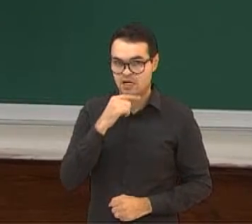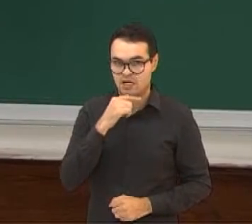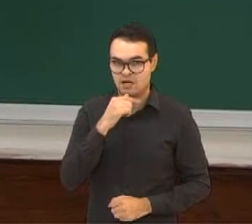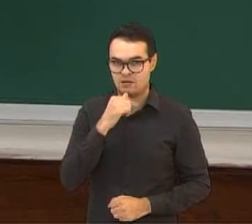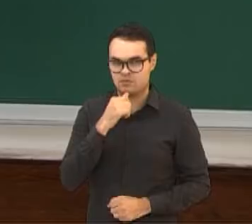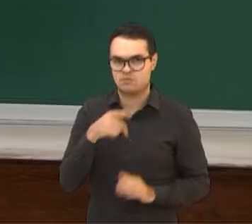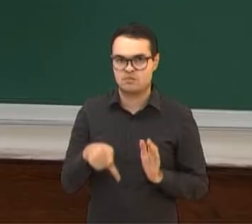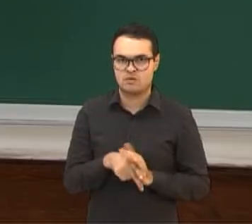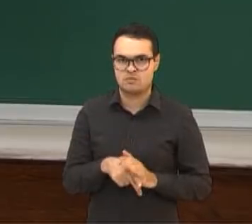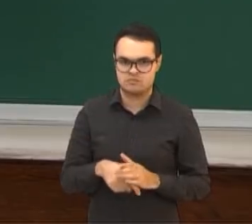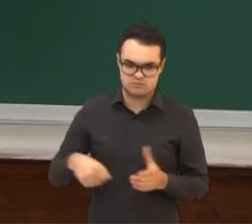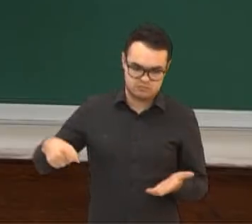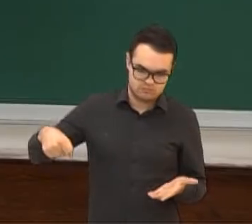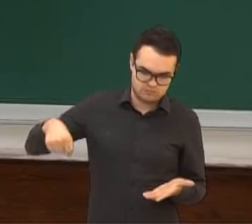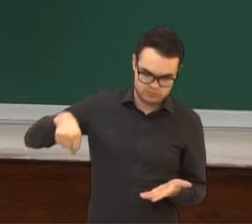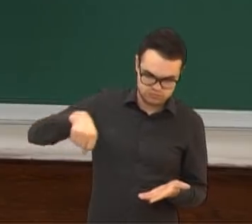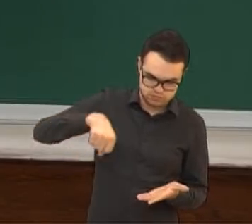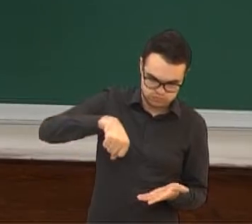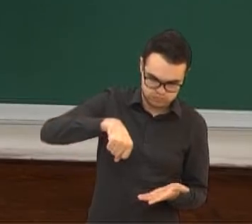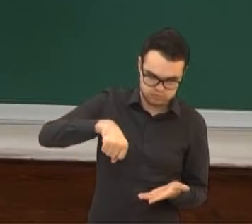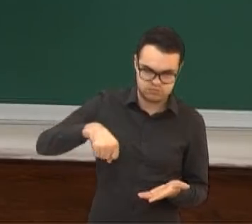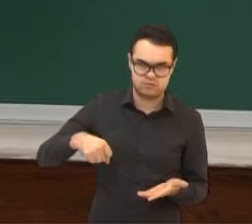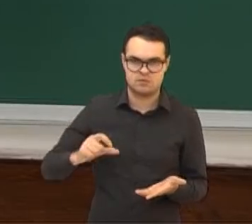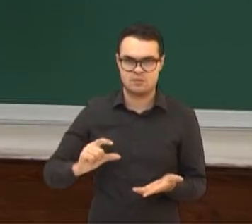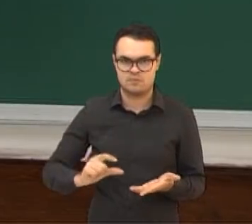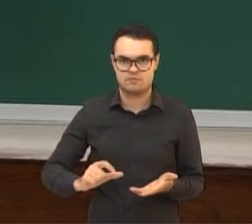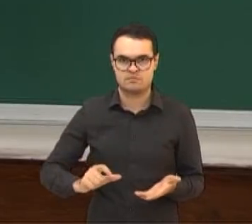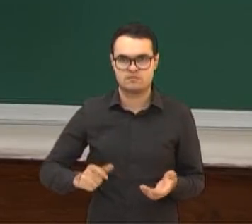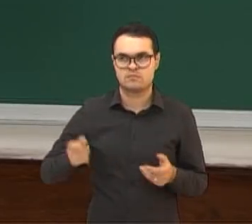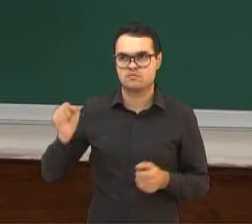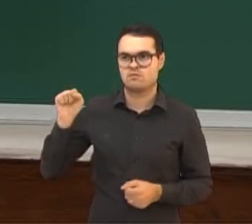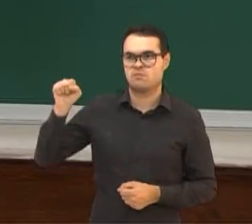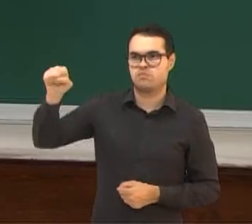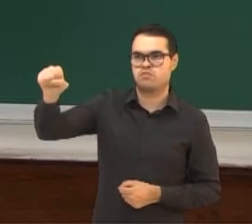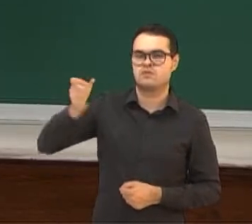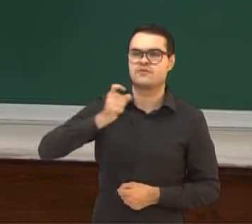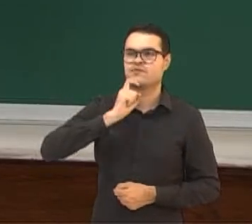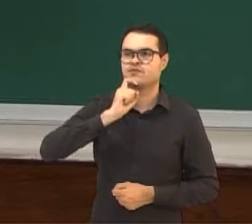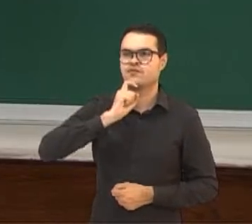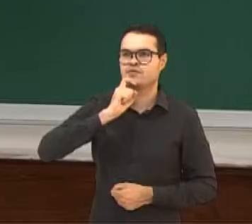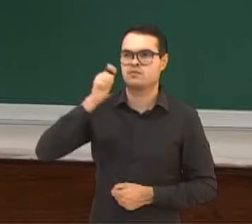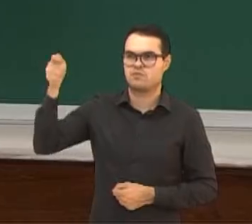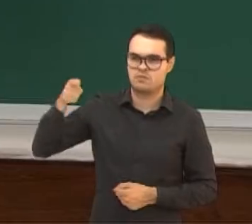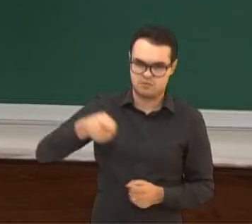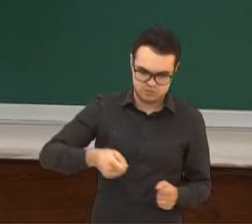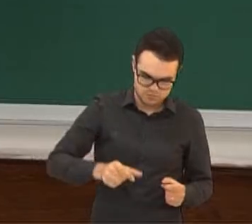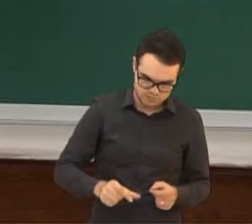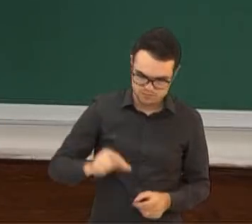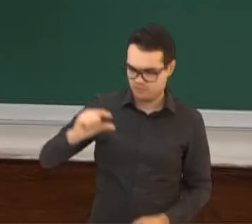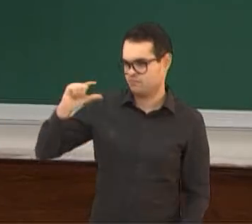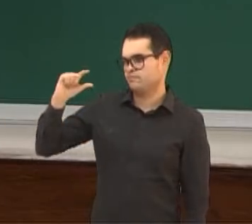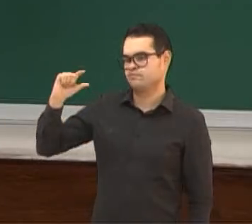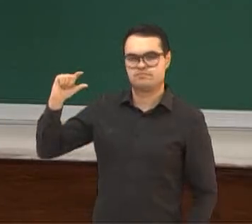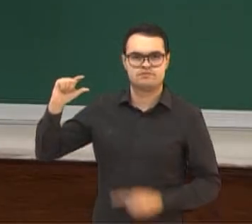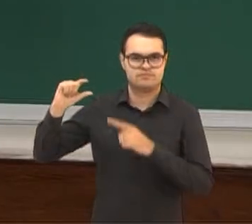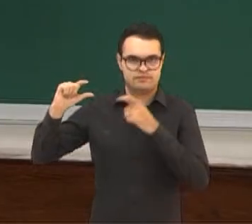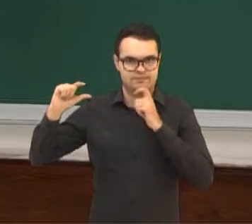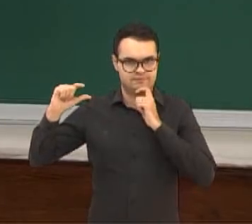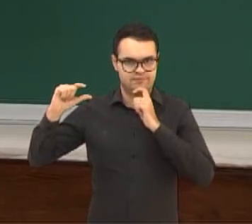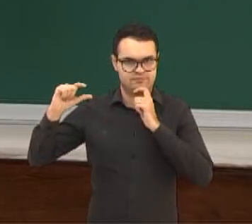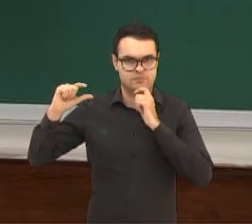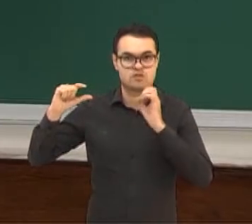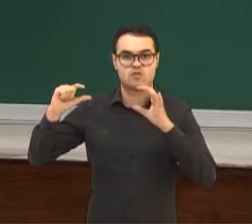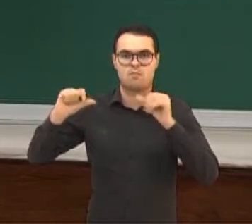forminha de gelo, ele congela, eu tiro o meu bloquinho de dentro da forminha e ele se mantém como bloquinho, só vai se